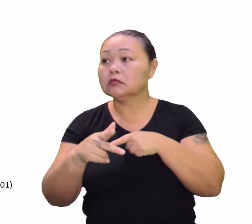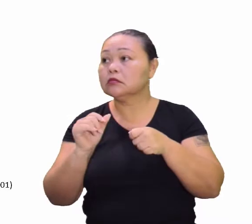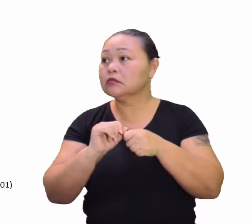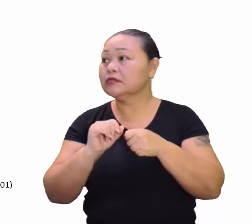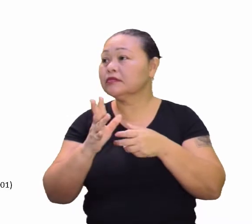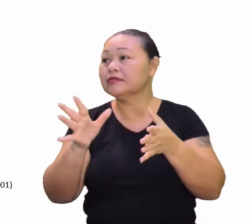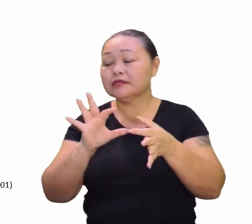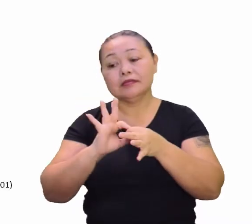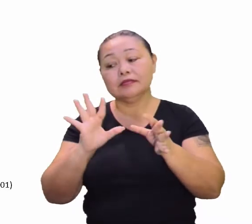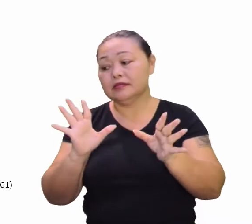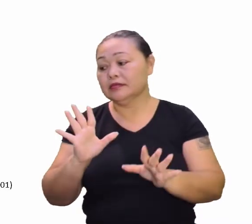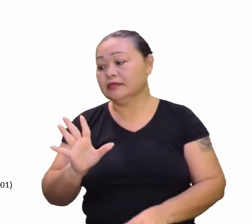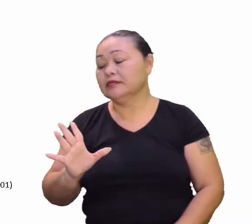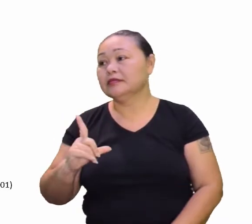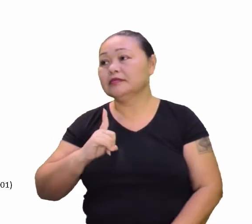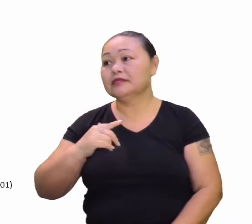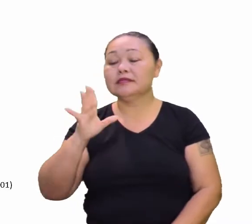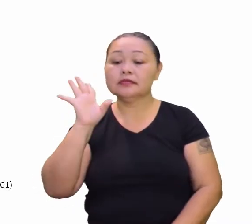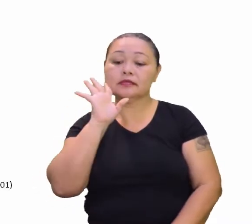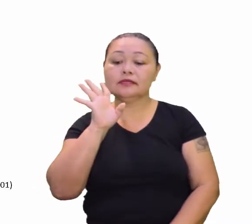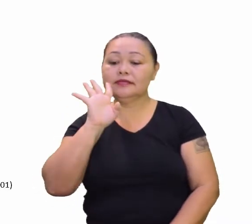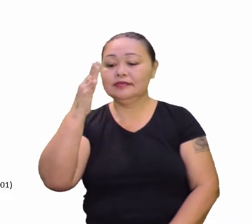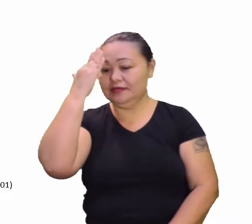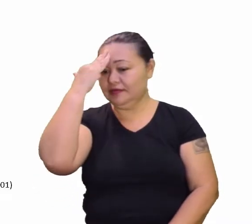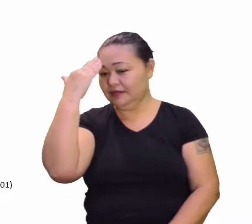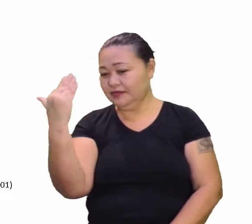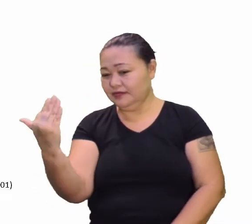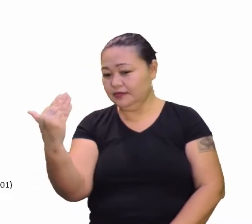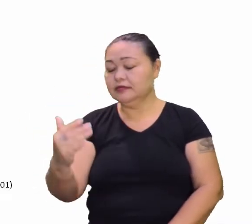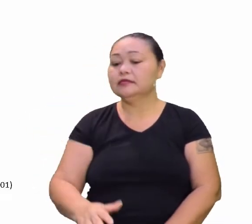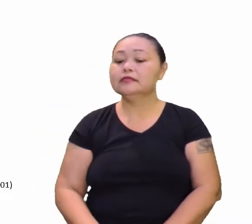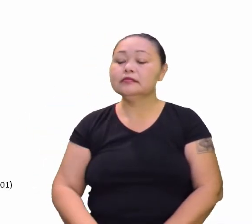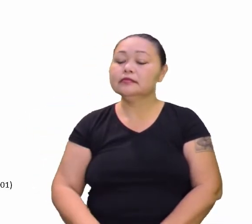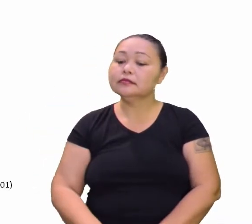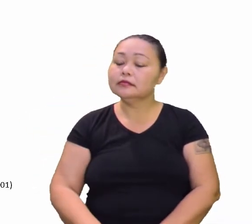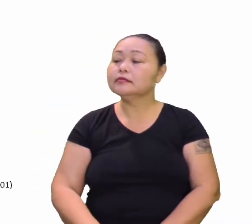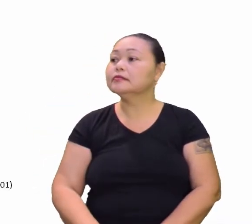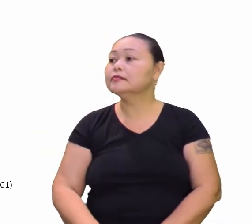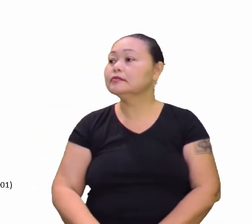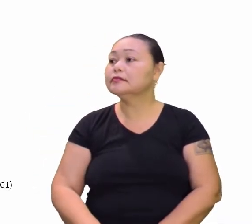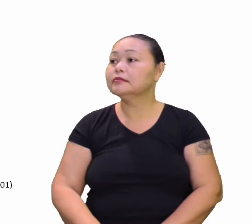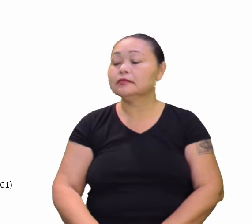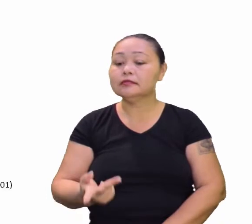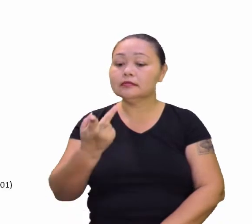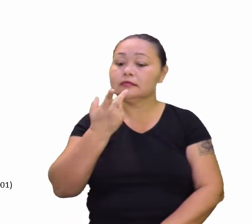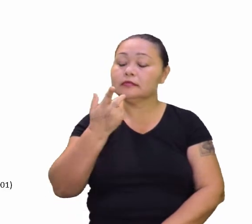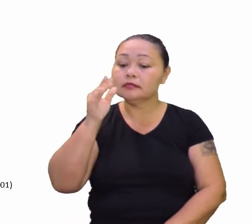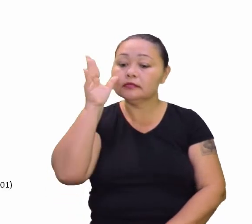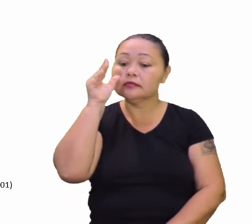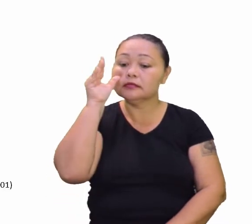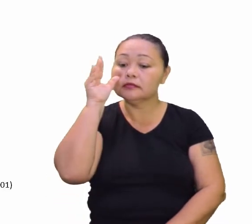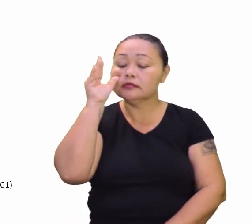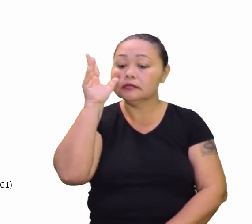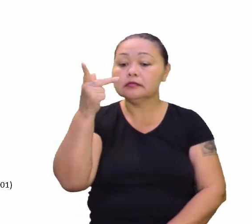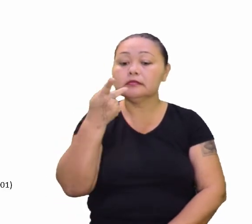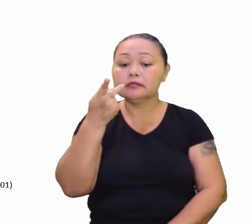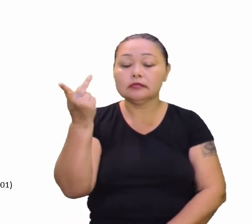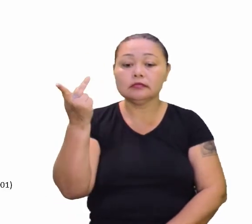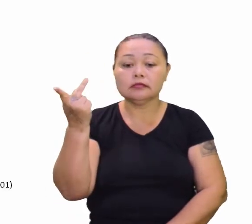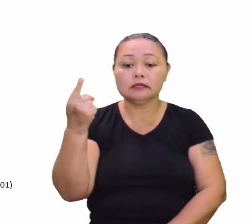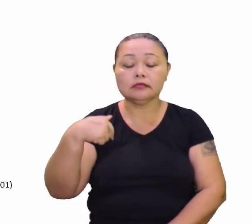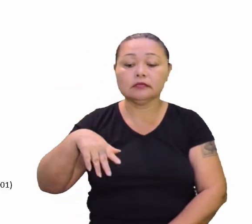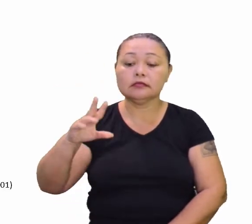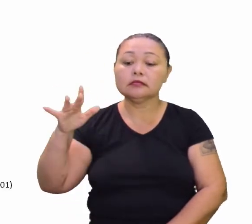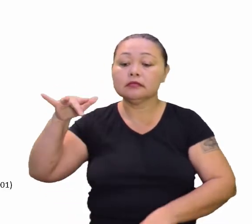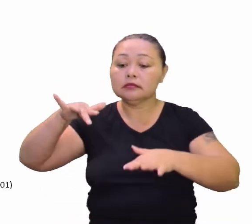Você deixa? Na hora. Você é legal, obrigado. Rogério, falar só a nível de curiosidade, já que você está